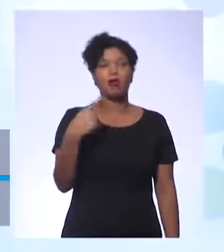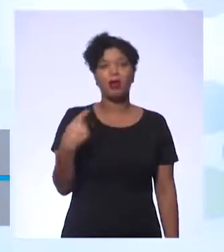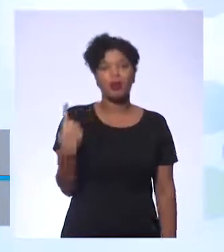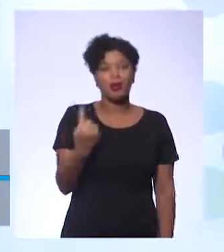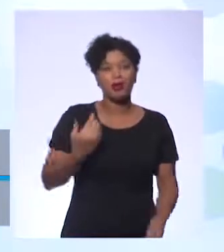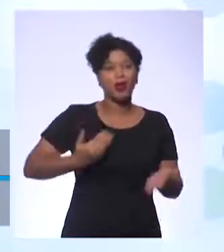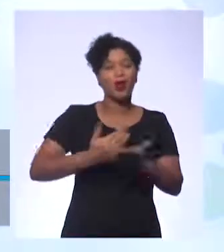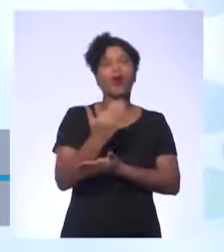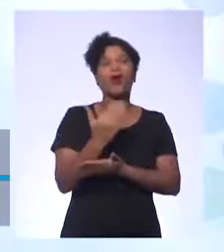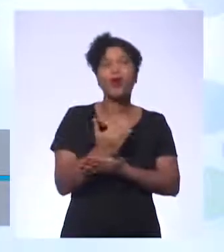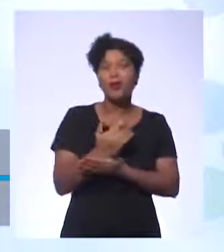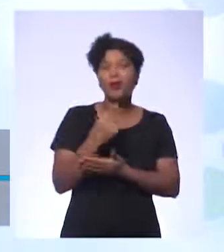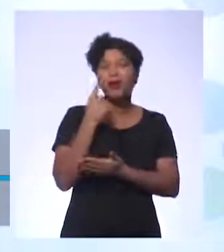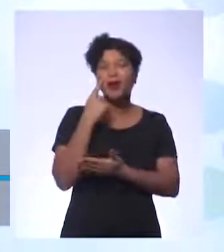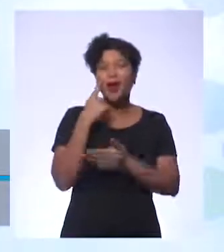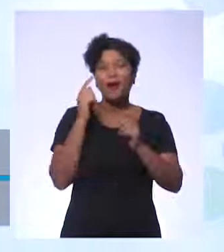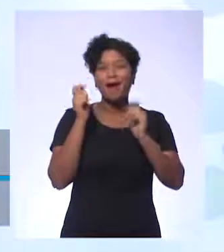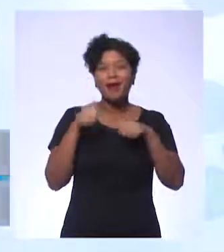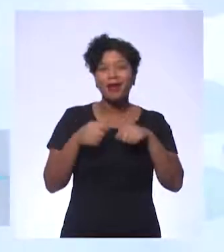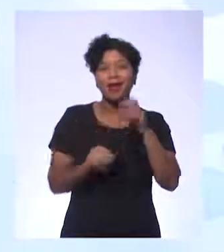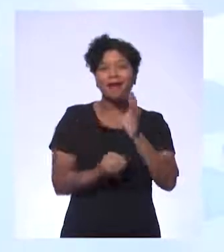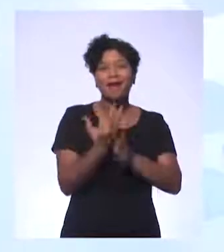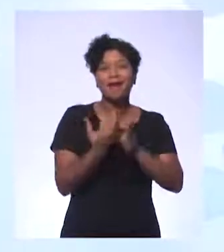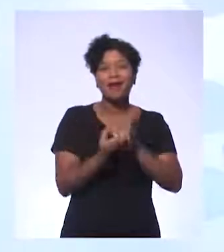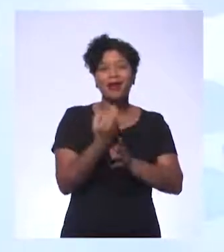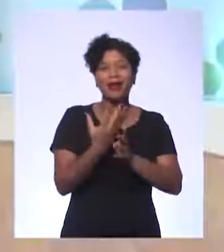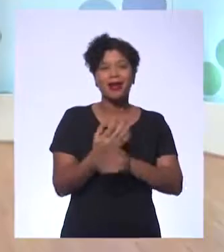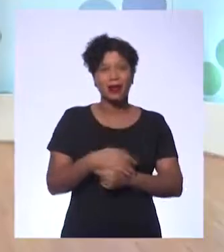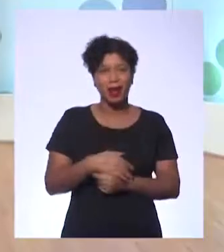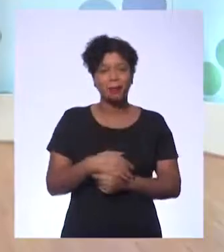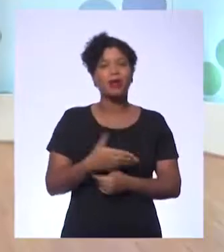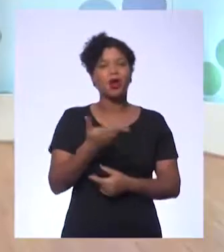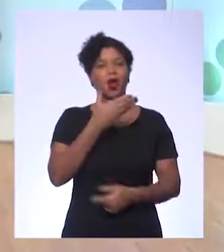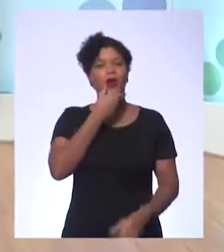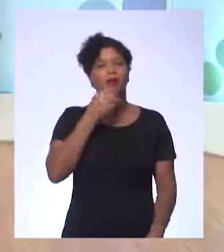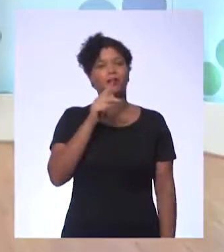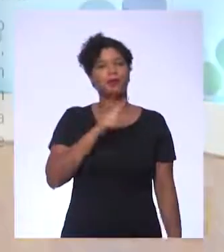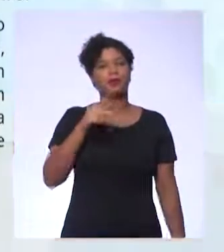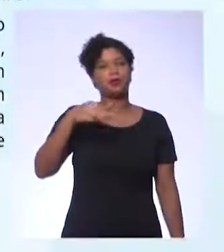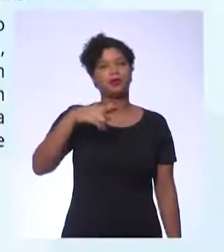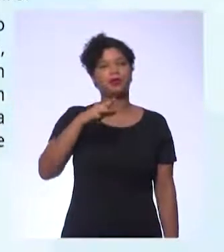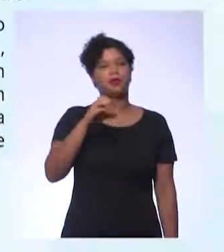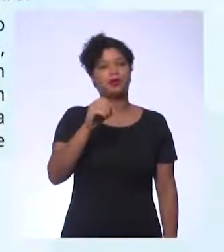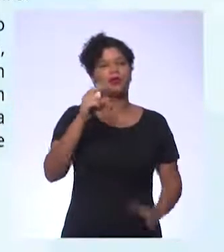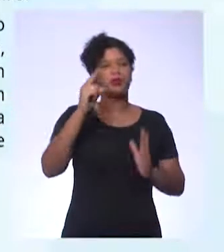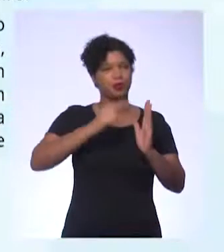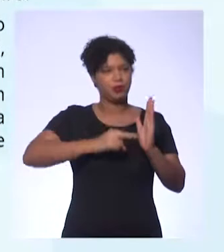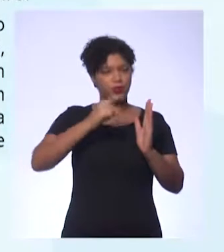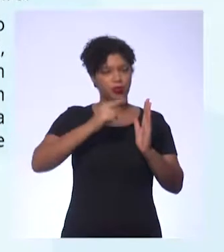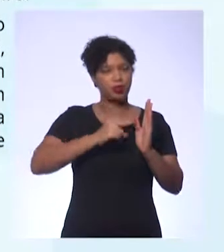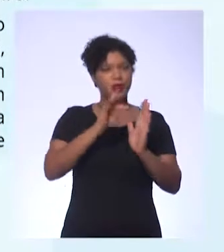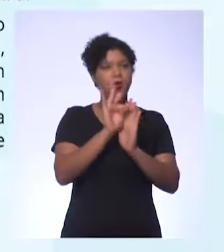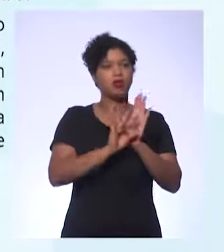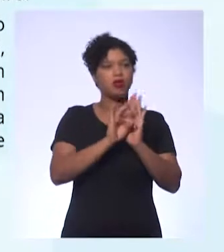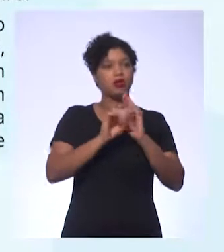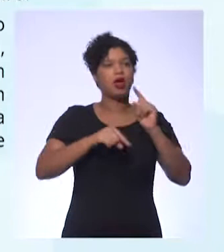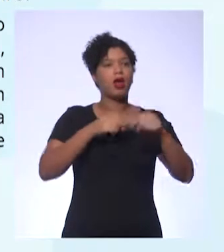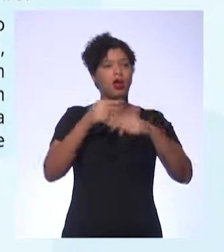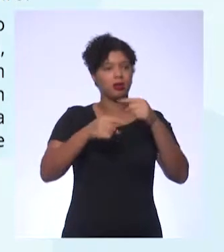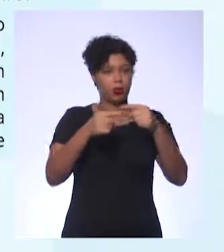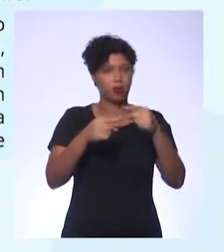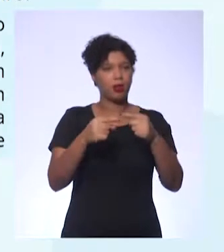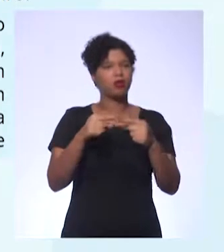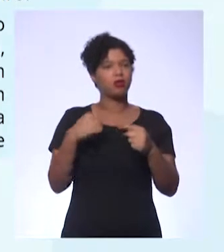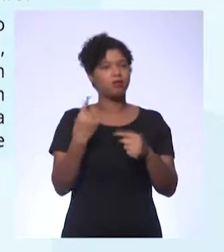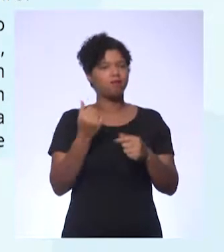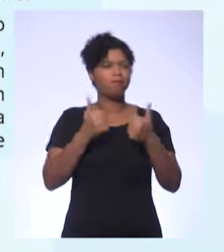vocês irão trabalhar no decorrer da aula. Então, professor Mauro, por favor, Perfeito. leia, então, o fragmento, e depois nós iremos fazer